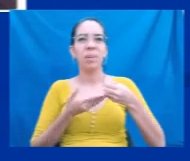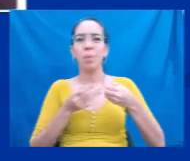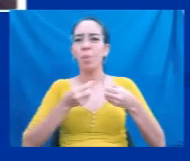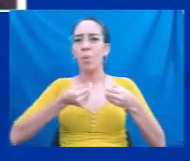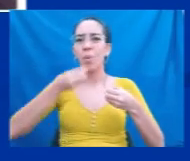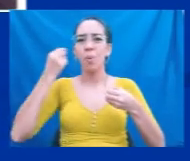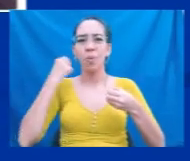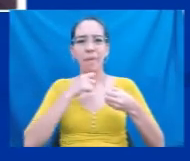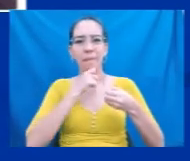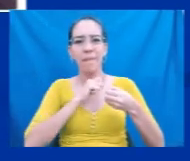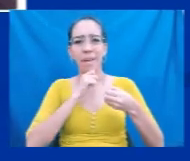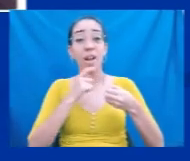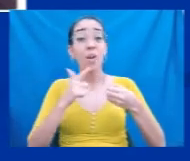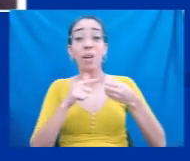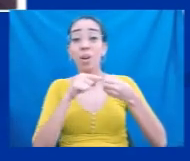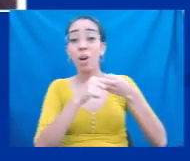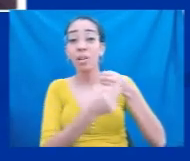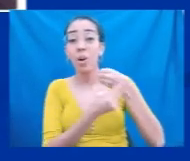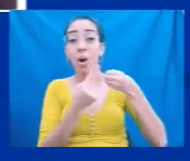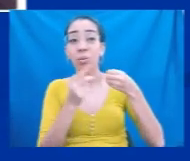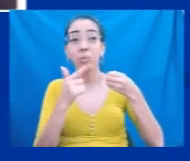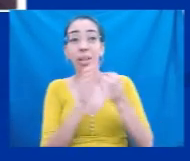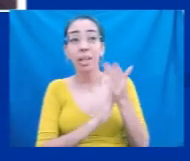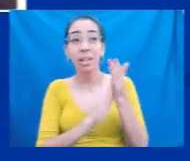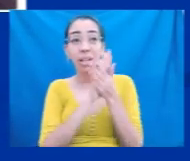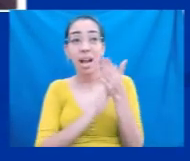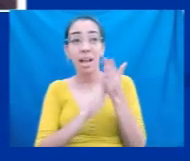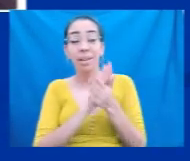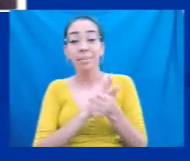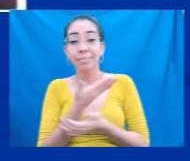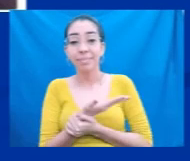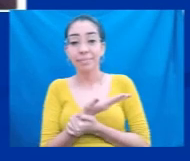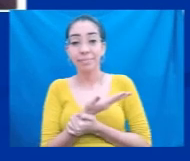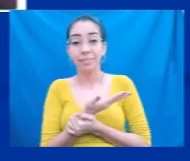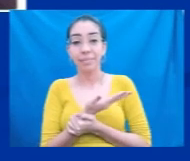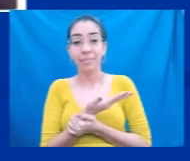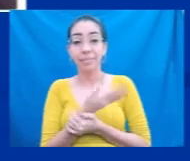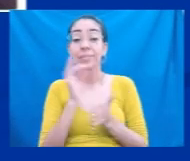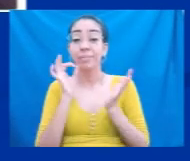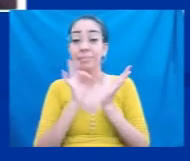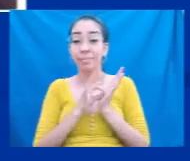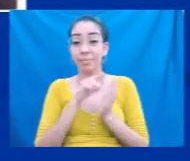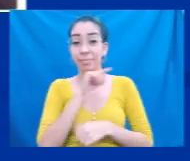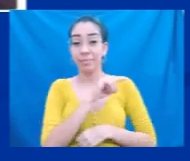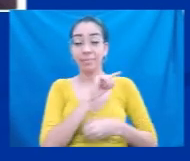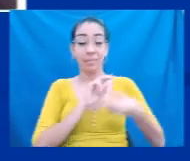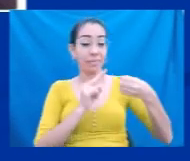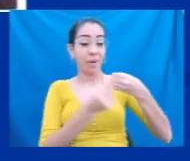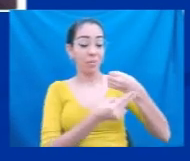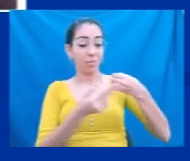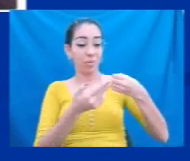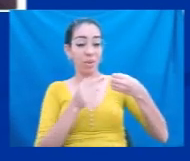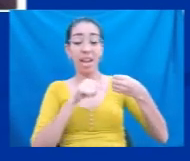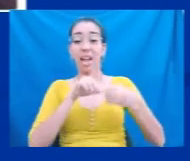esse aqui, ó, não tem mais nem um rótulo. Então, na realidade, isso aqui não é armazenamento de produtos químicos, isso aqui é um depósito